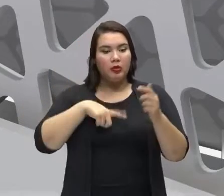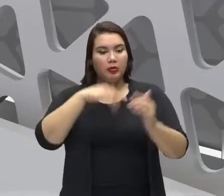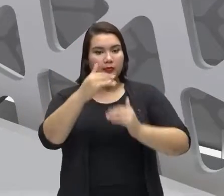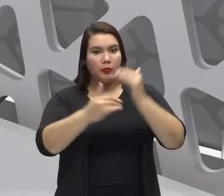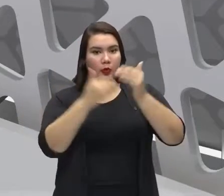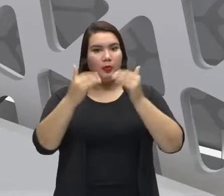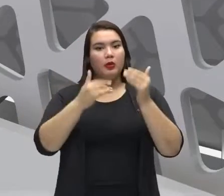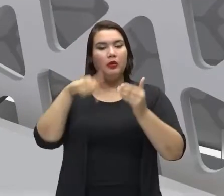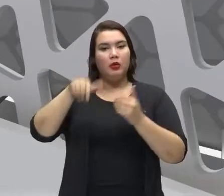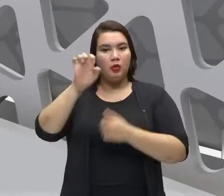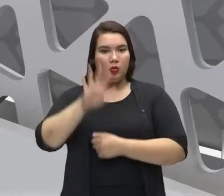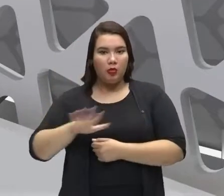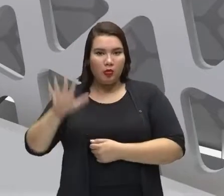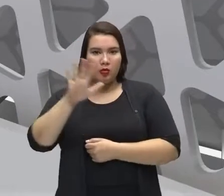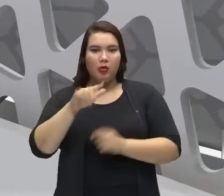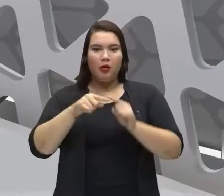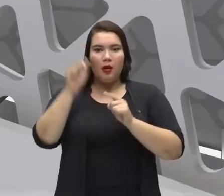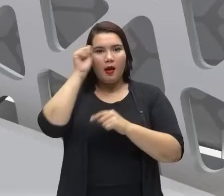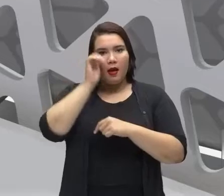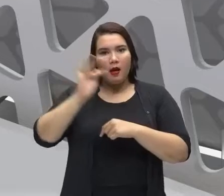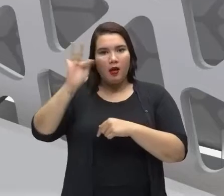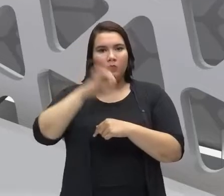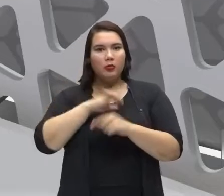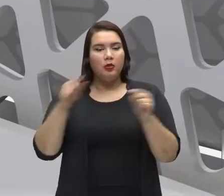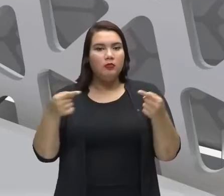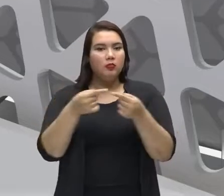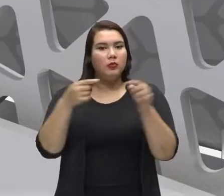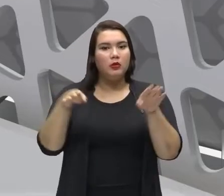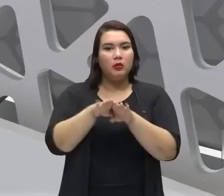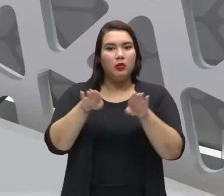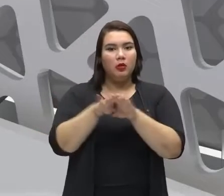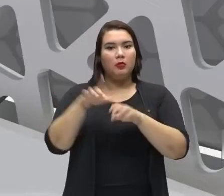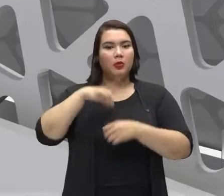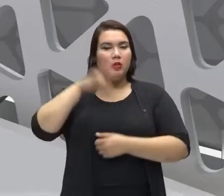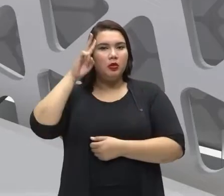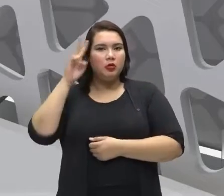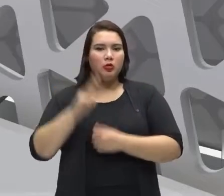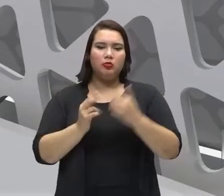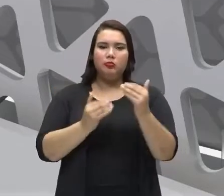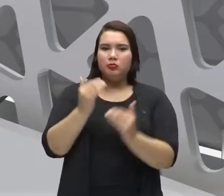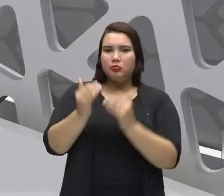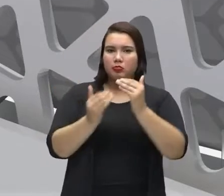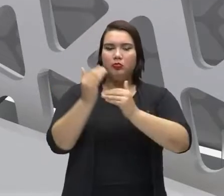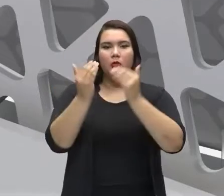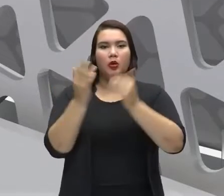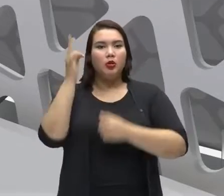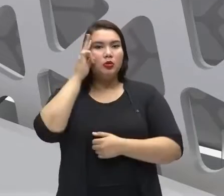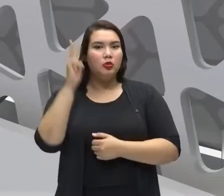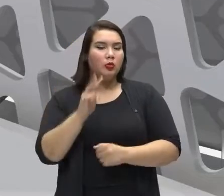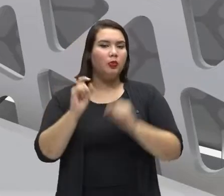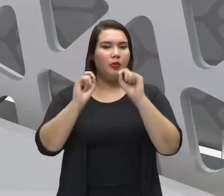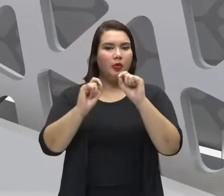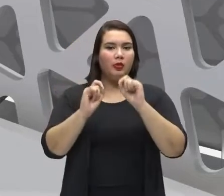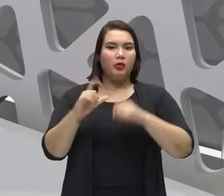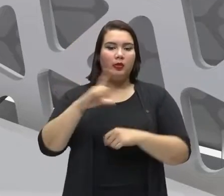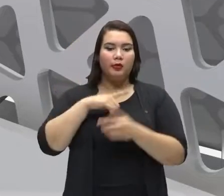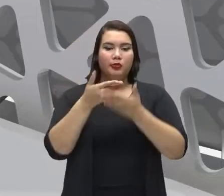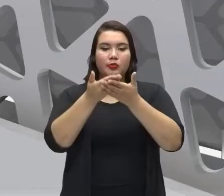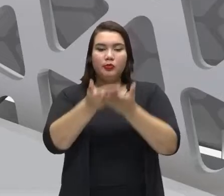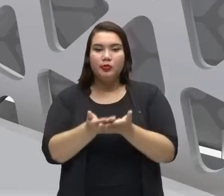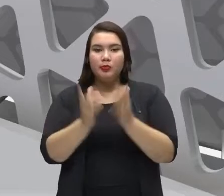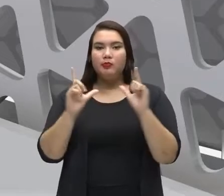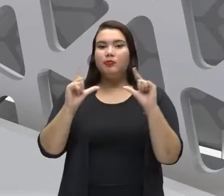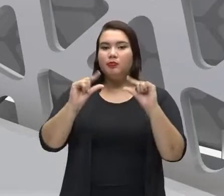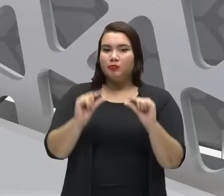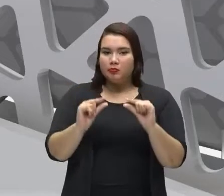Europa, lá no continente africano, também vamos ver uma história se desenvolvendo. Uma história que é pouco estudada, que é